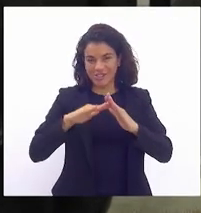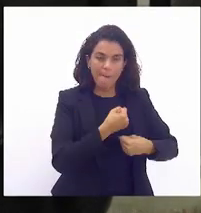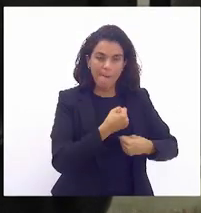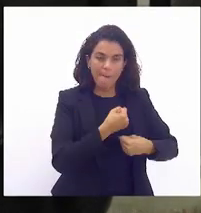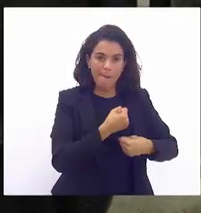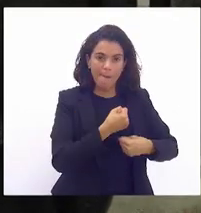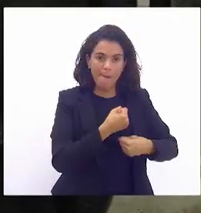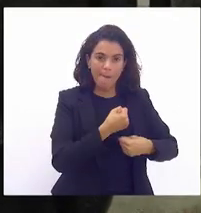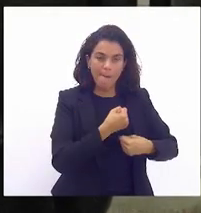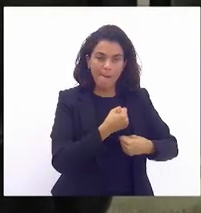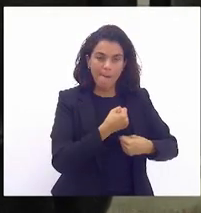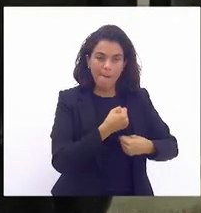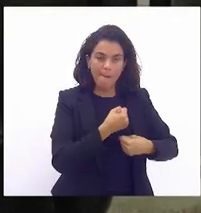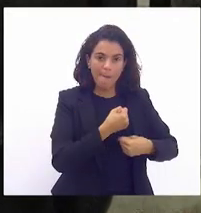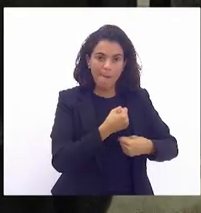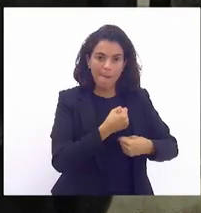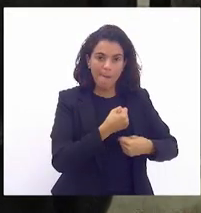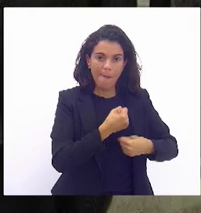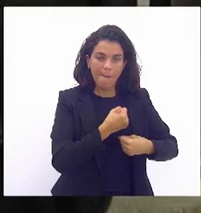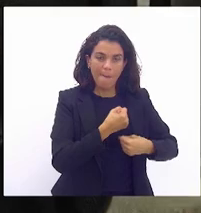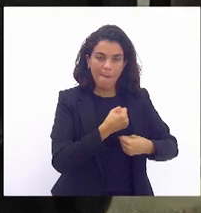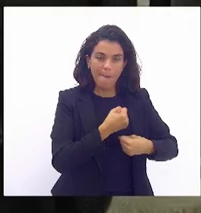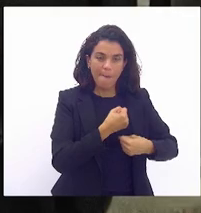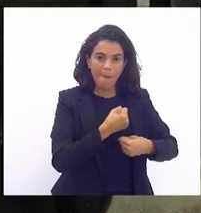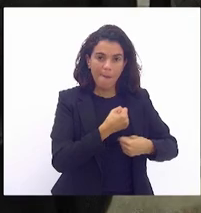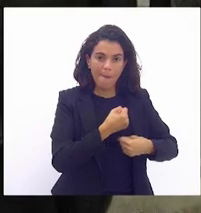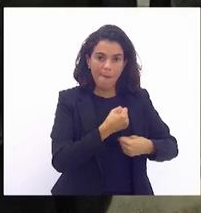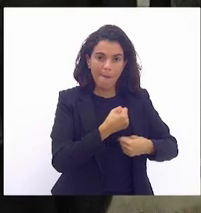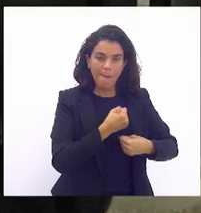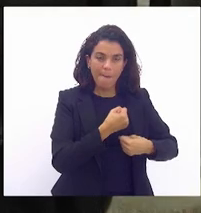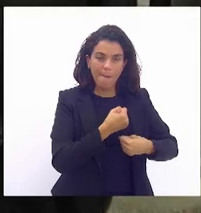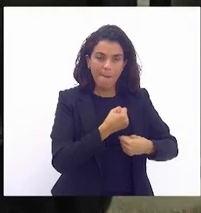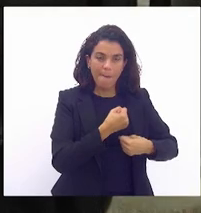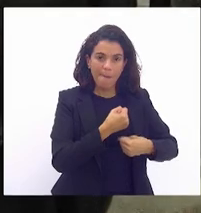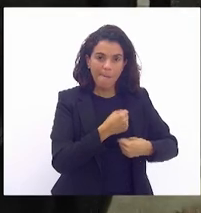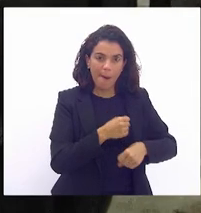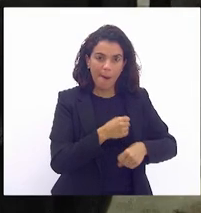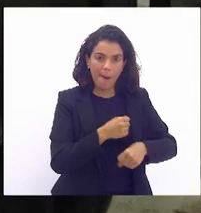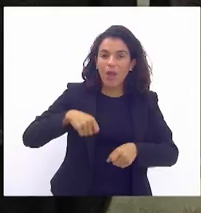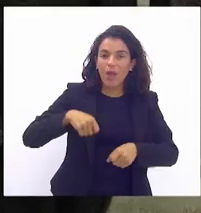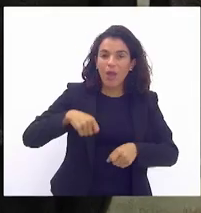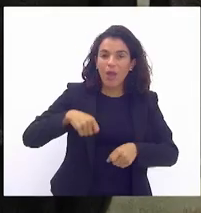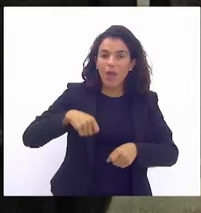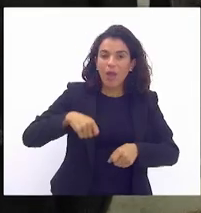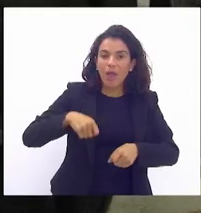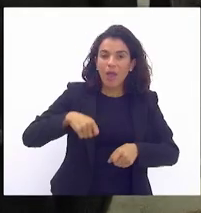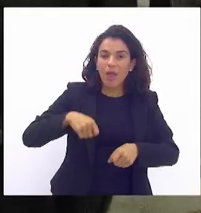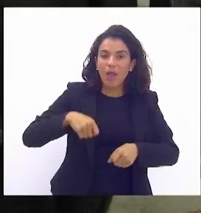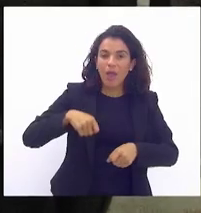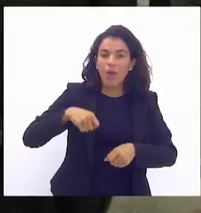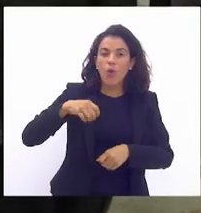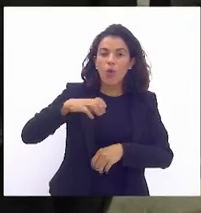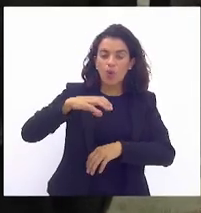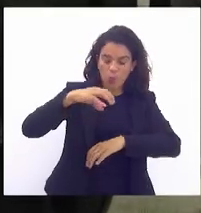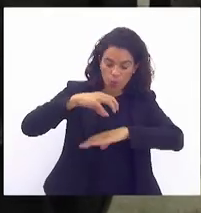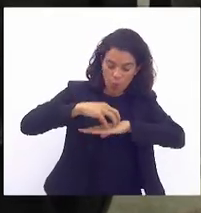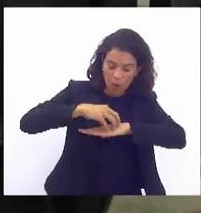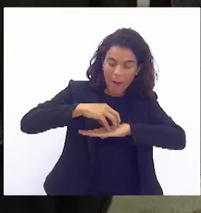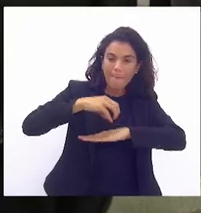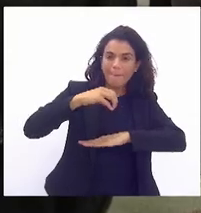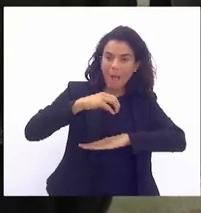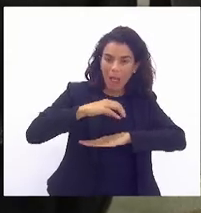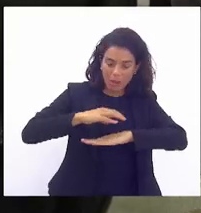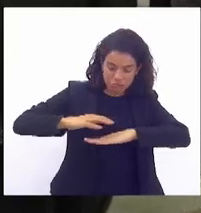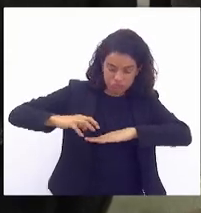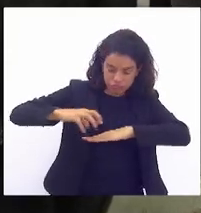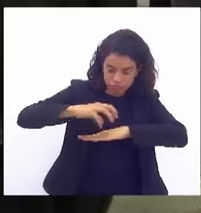de ciências, eu varri o meu quintal e peguei um imã grande e passei naquele